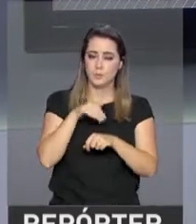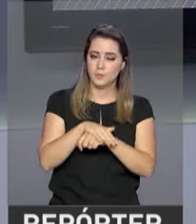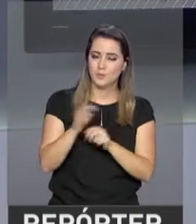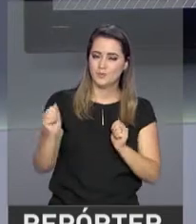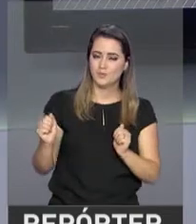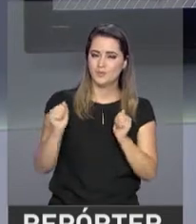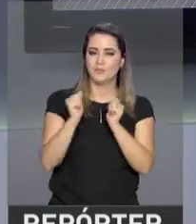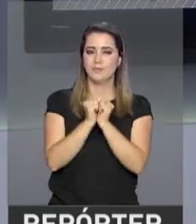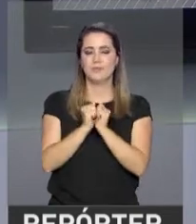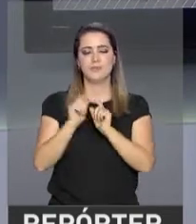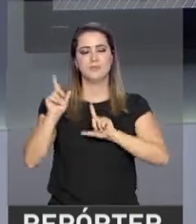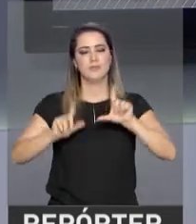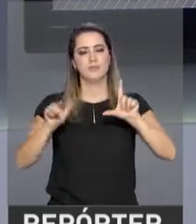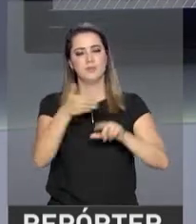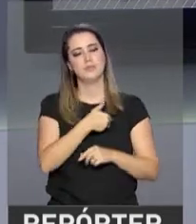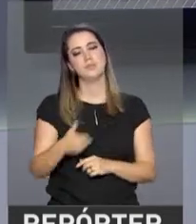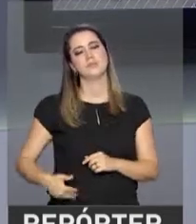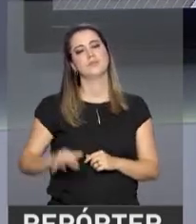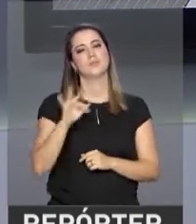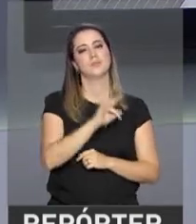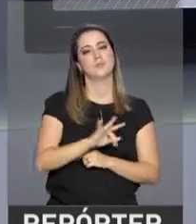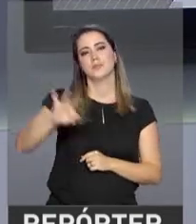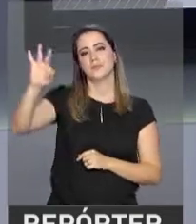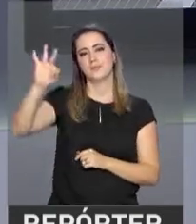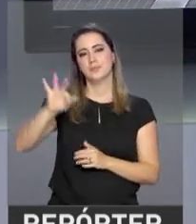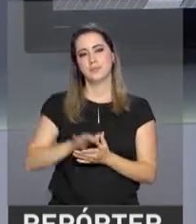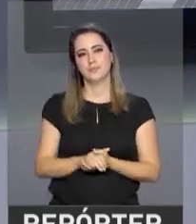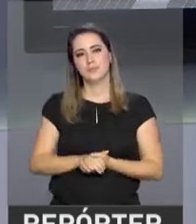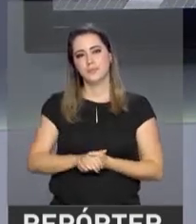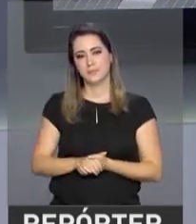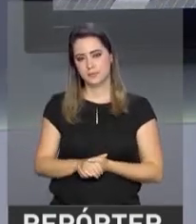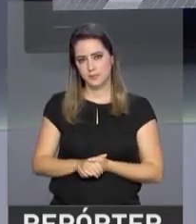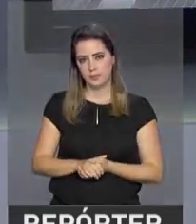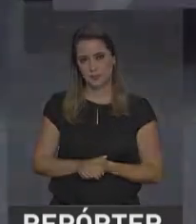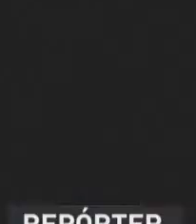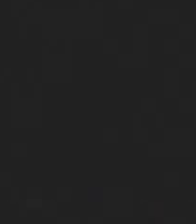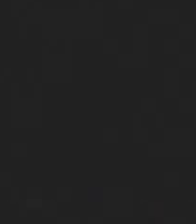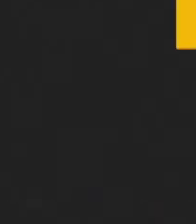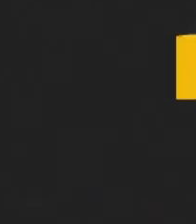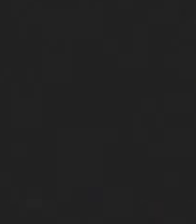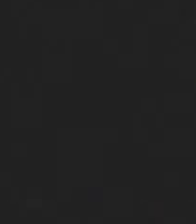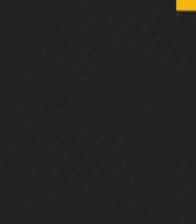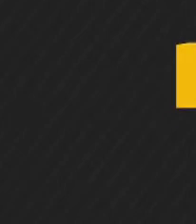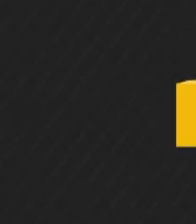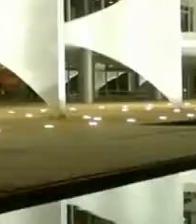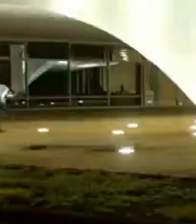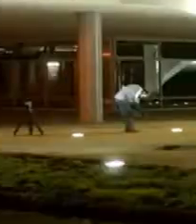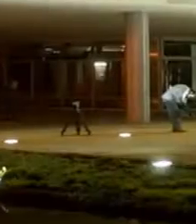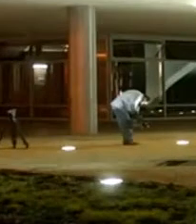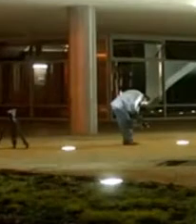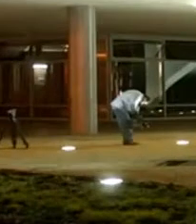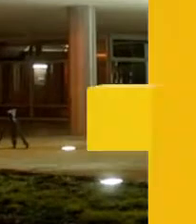para você e continue com a gente aqui na NBR, a TV do Governo Federal.